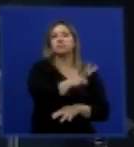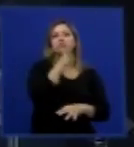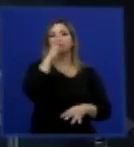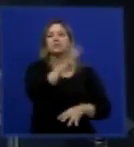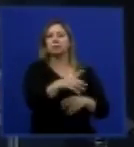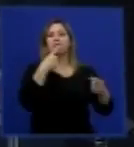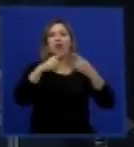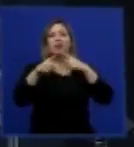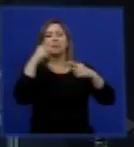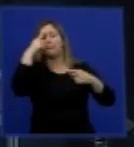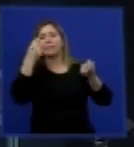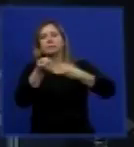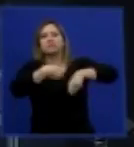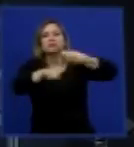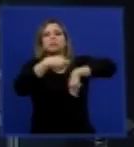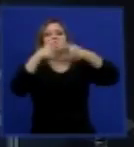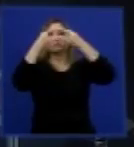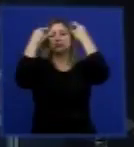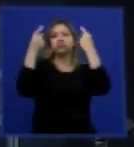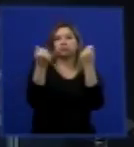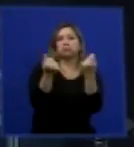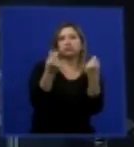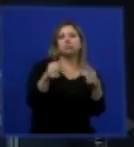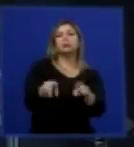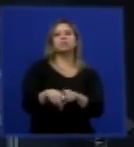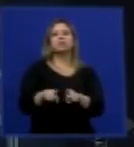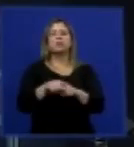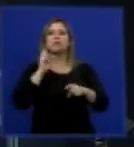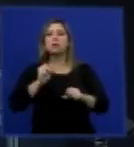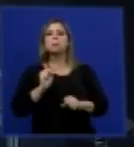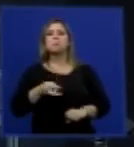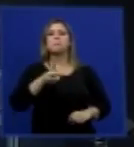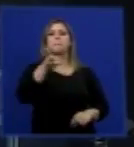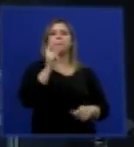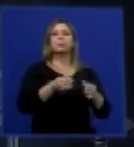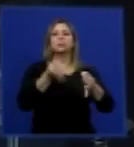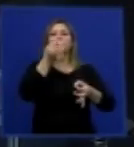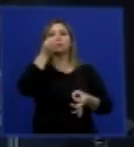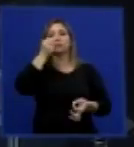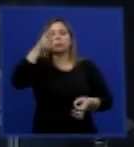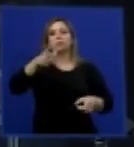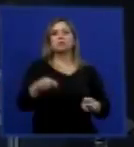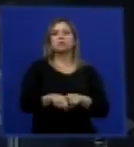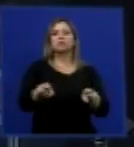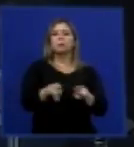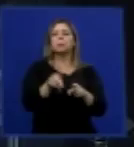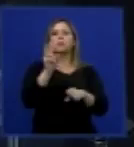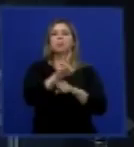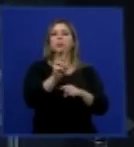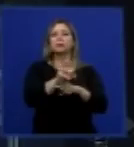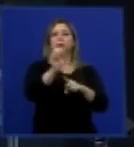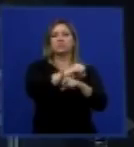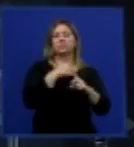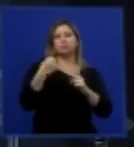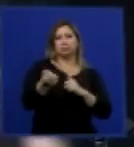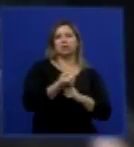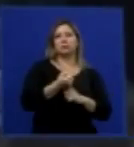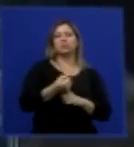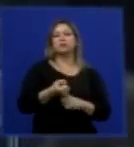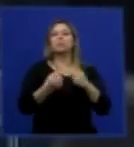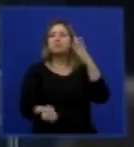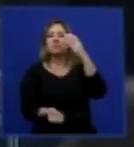disputas financeiras que nós possamos atender aos verdadeiros interesses da sociedade brasileira